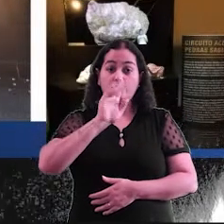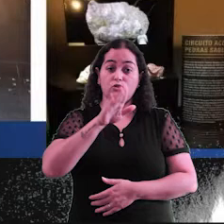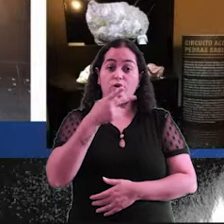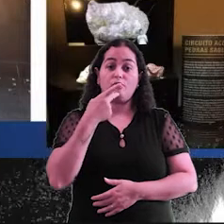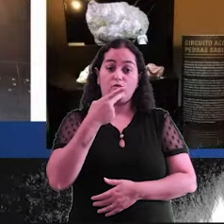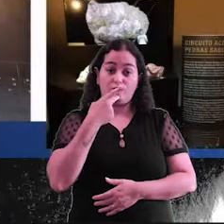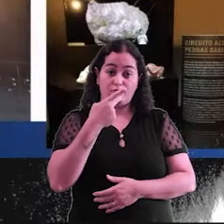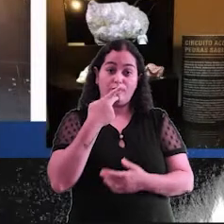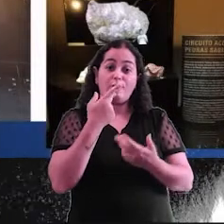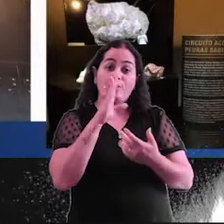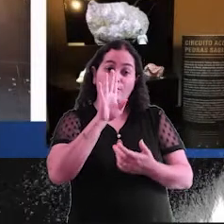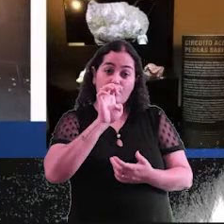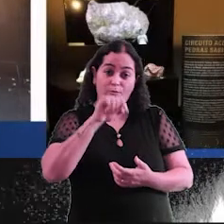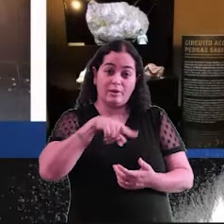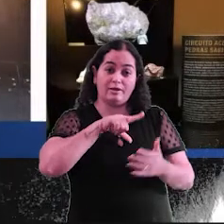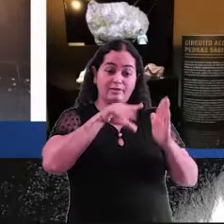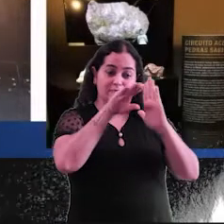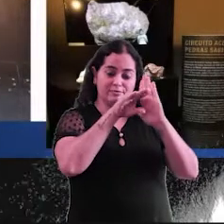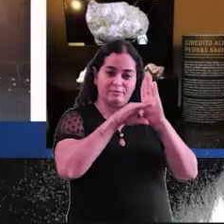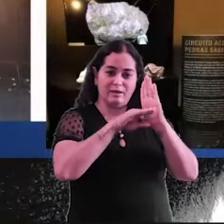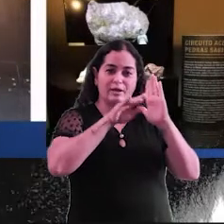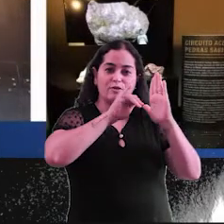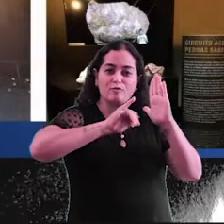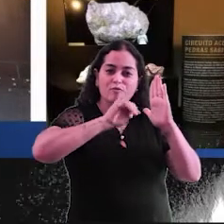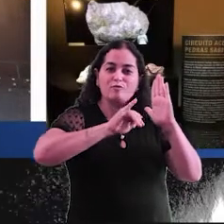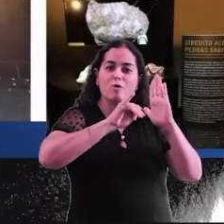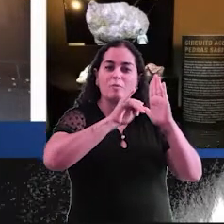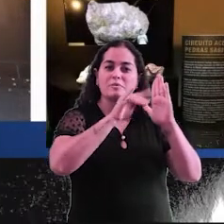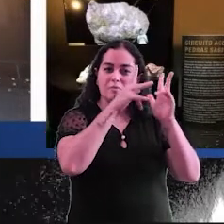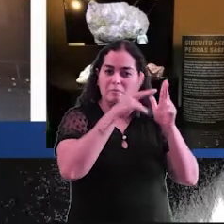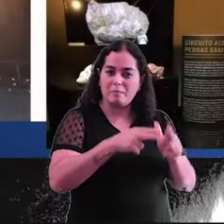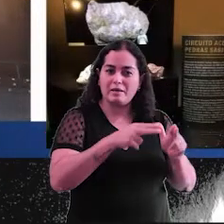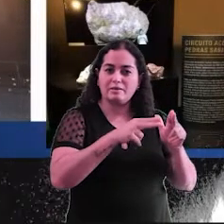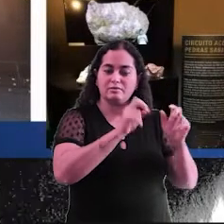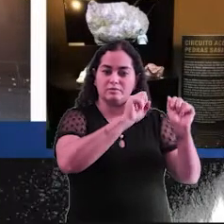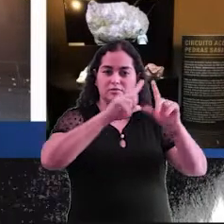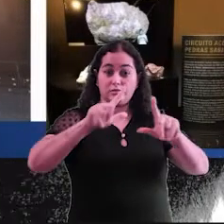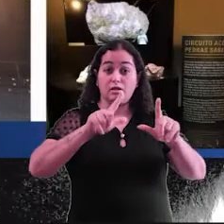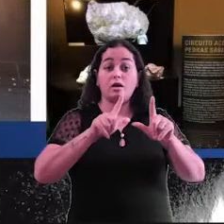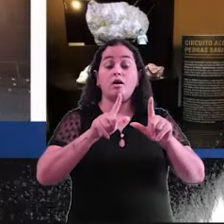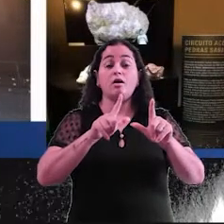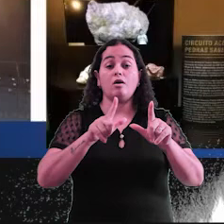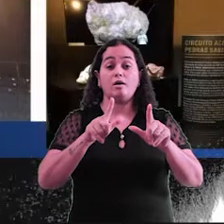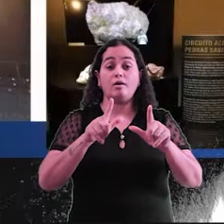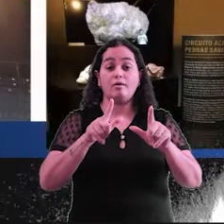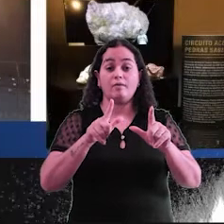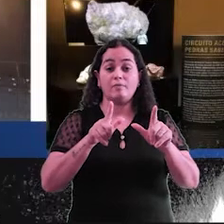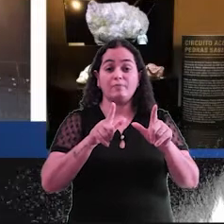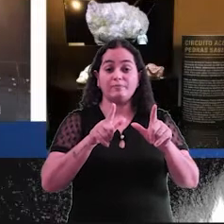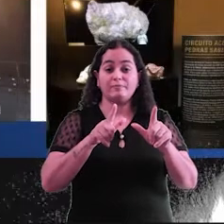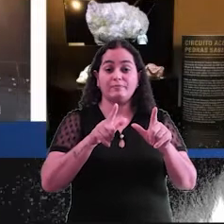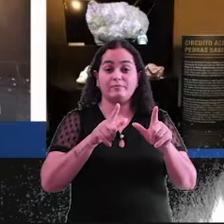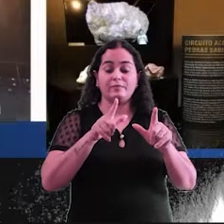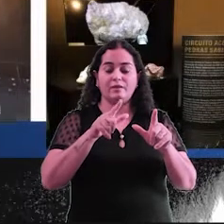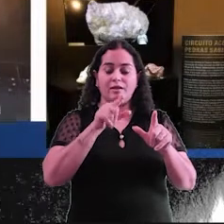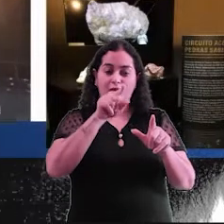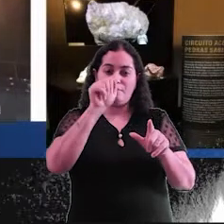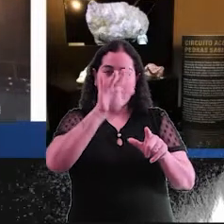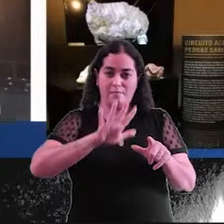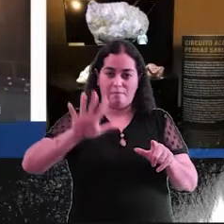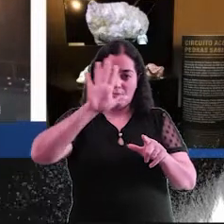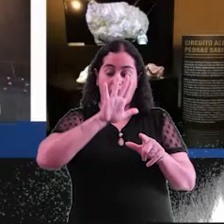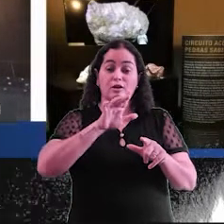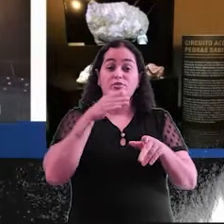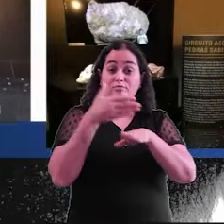O acesso à informação, os slides são algumas imagens. O acesso à informação e acessibilidade comunicacional no museu, ele pode se